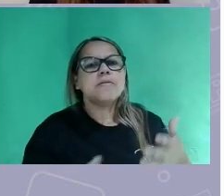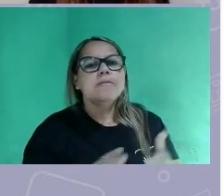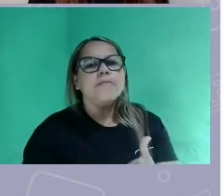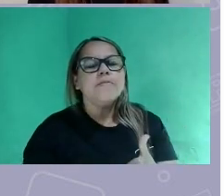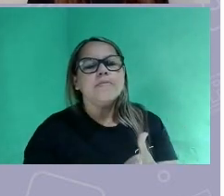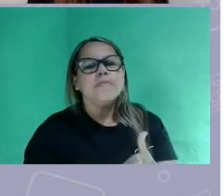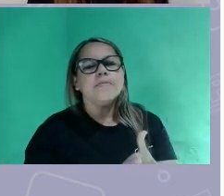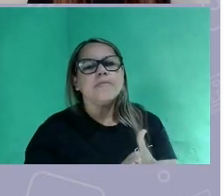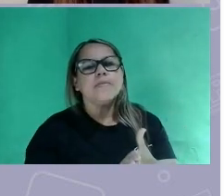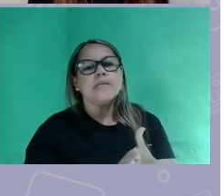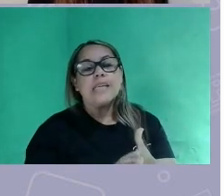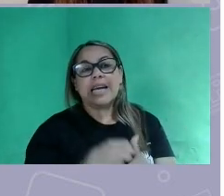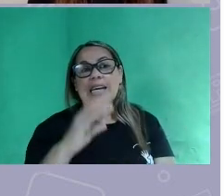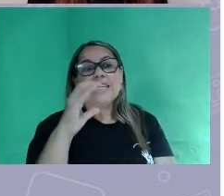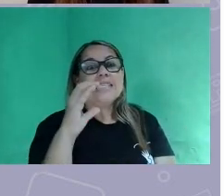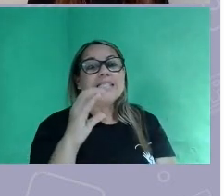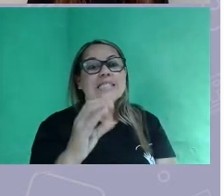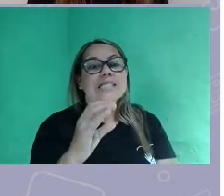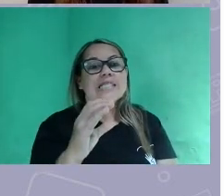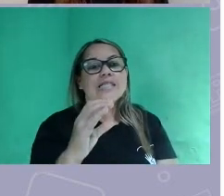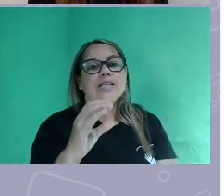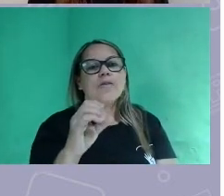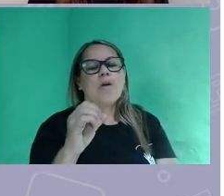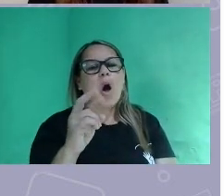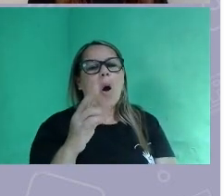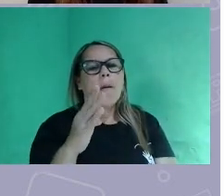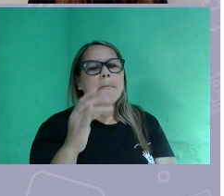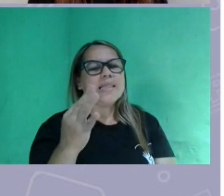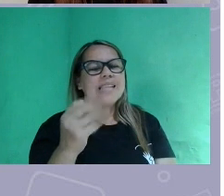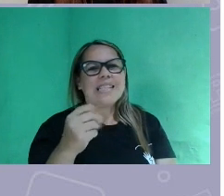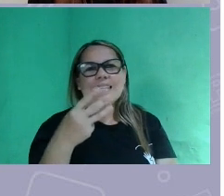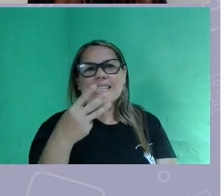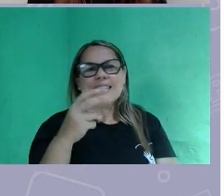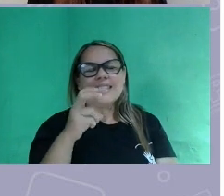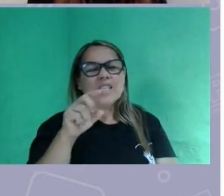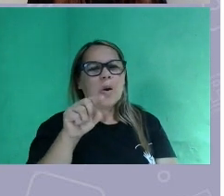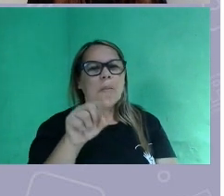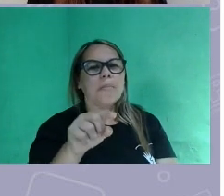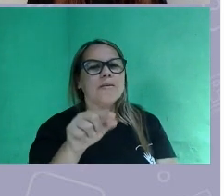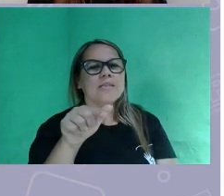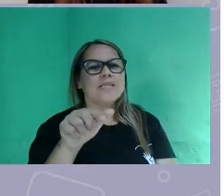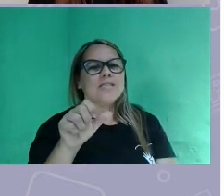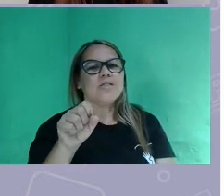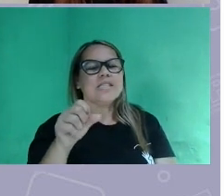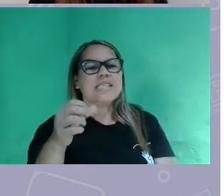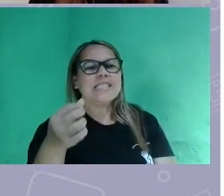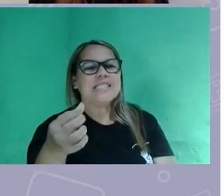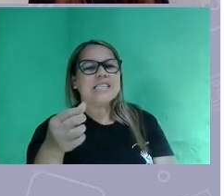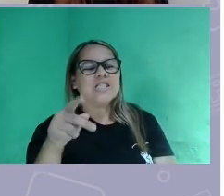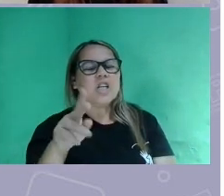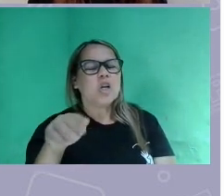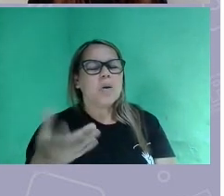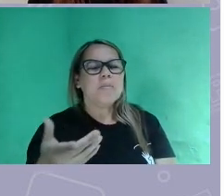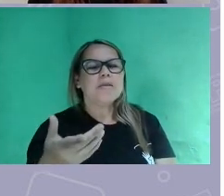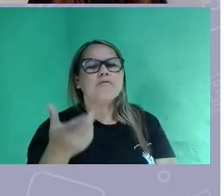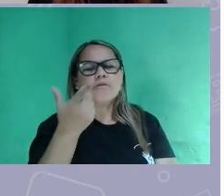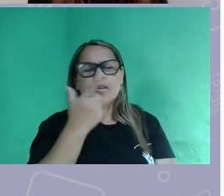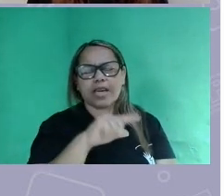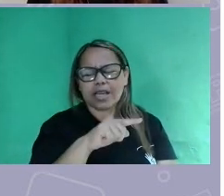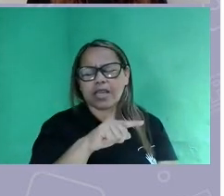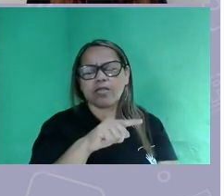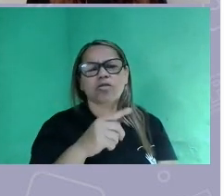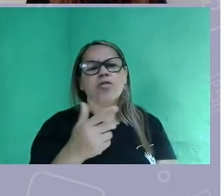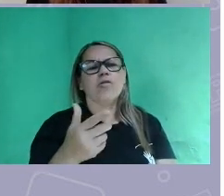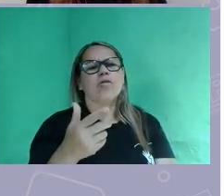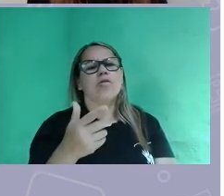uma órbita de 35.786 km garante o funcionamento